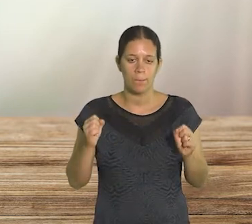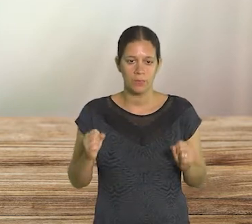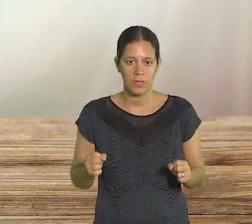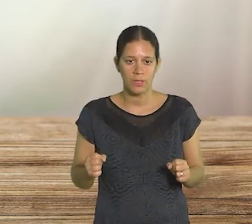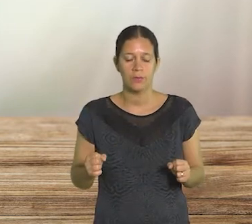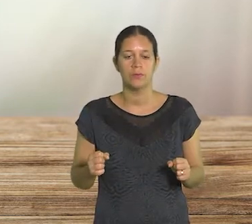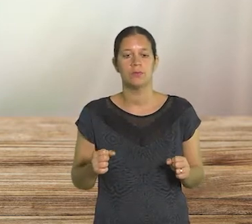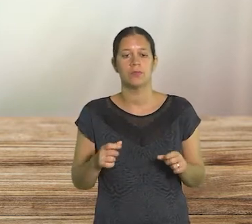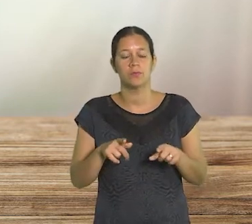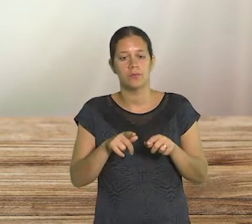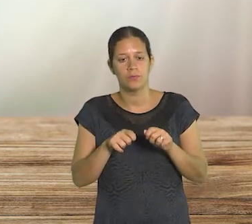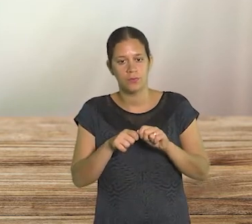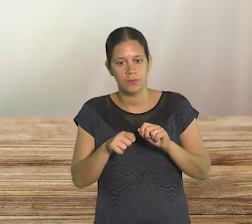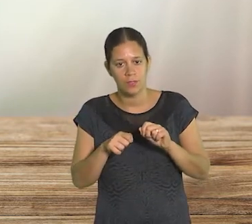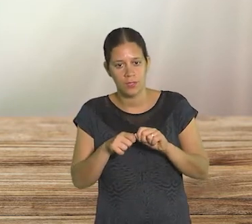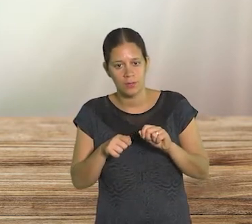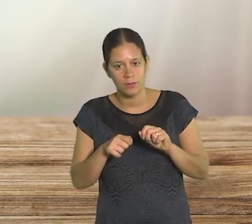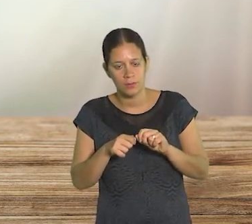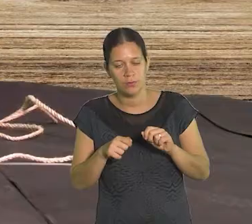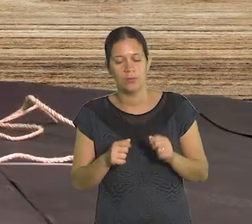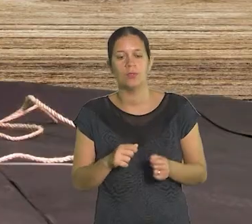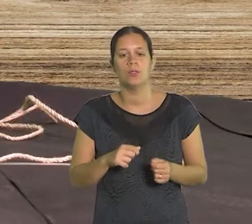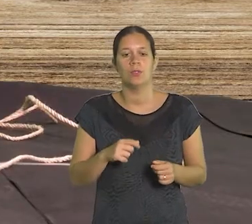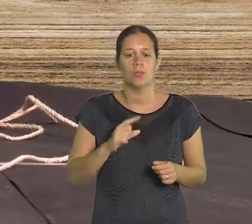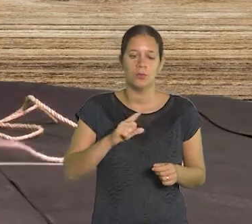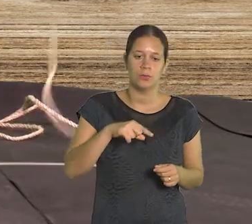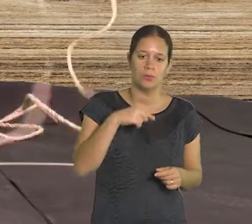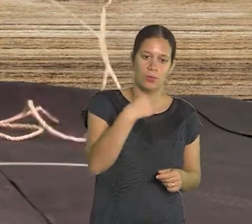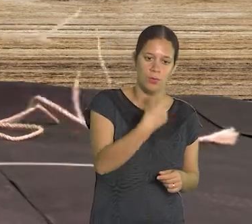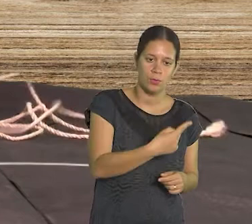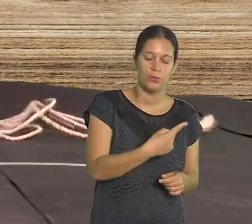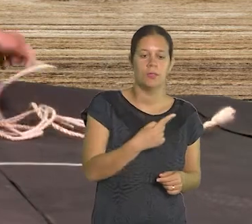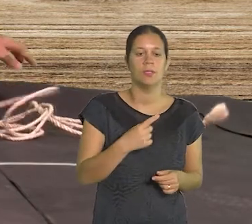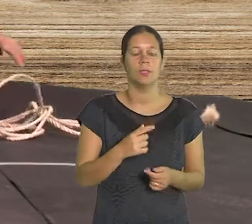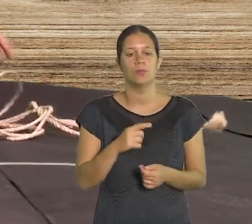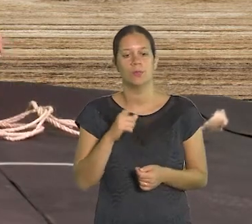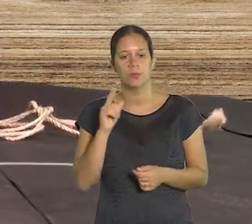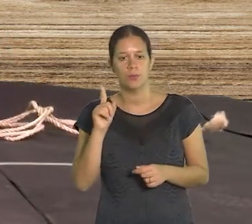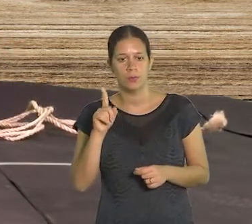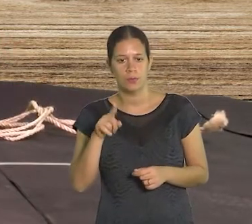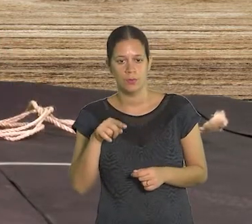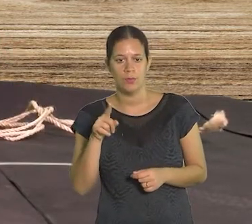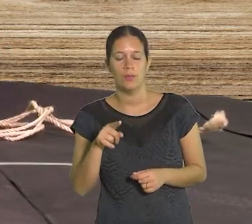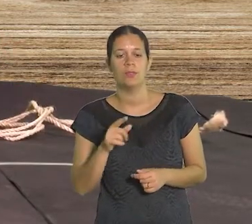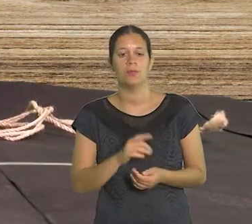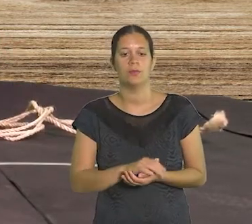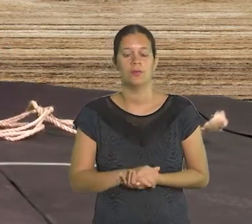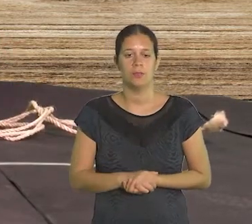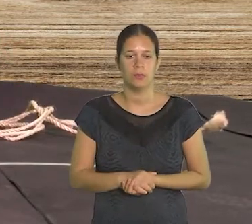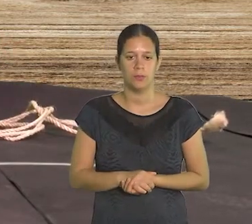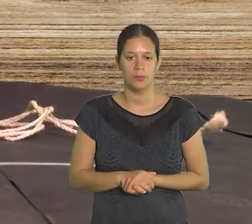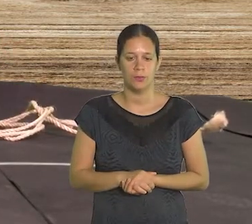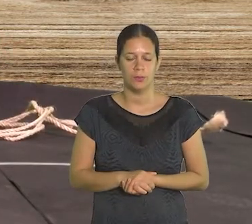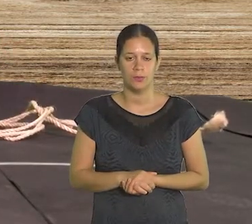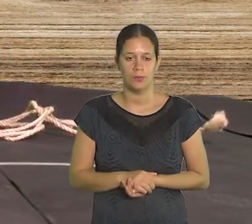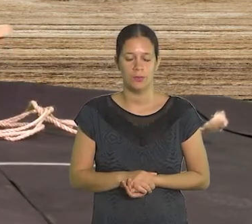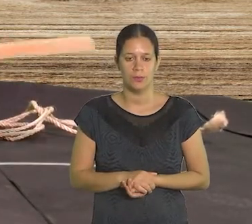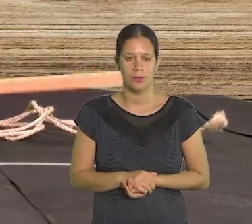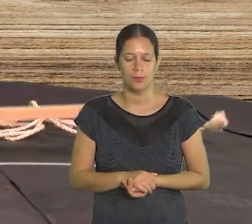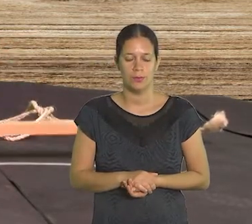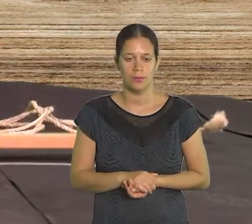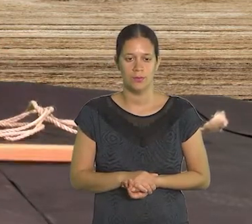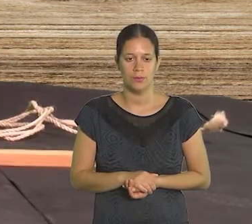a corda pode ser um giz, a gente vai fazer com o próximo passo, que seria com